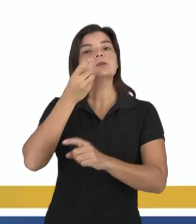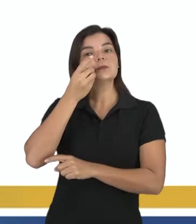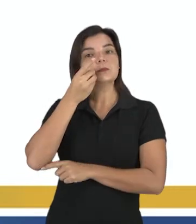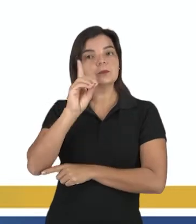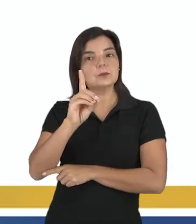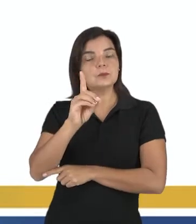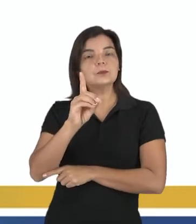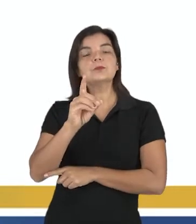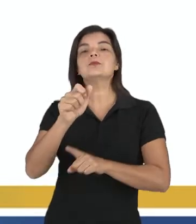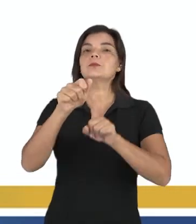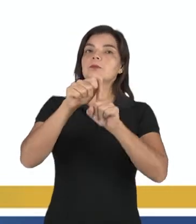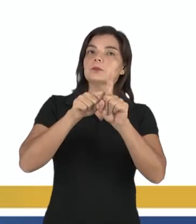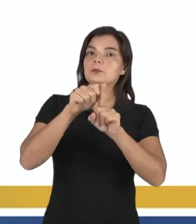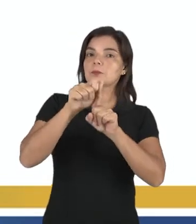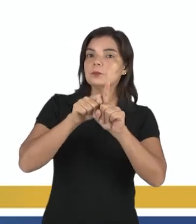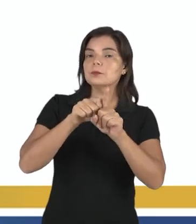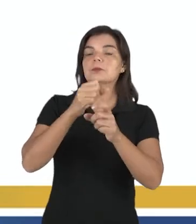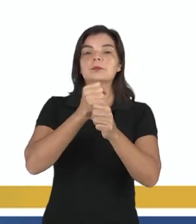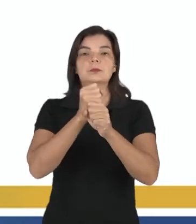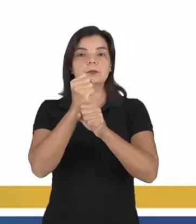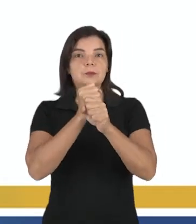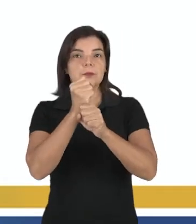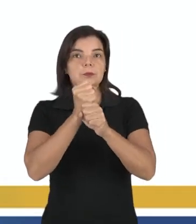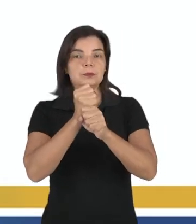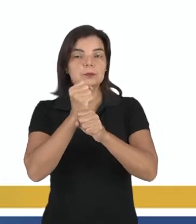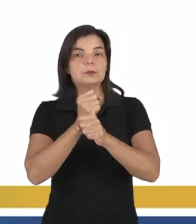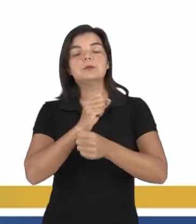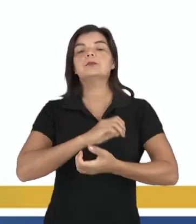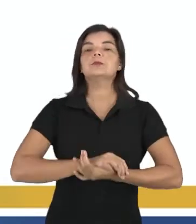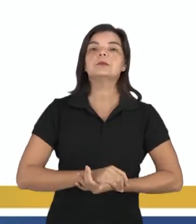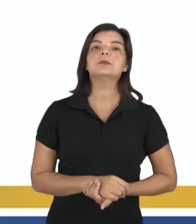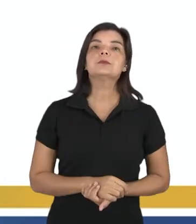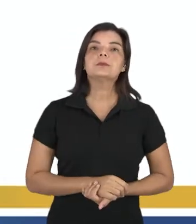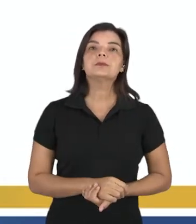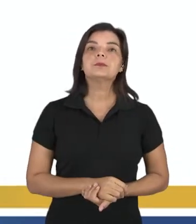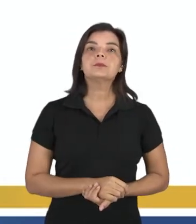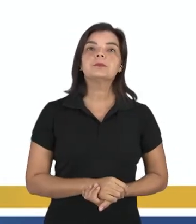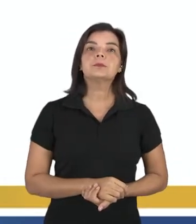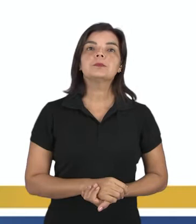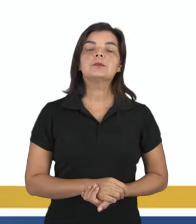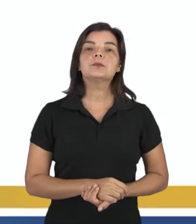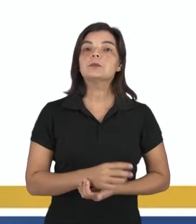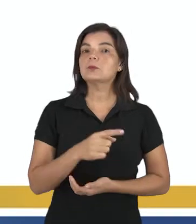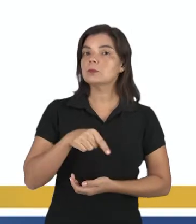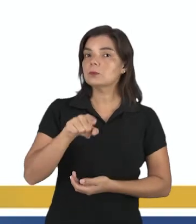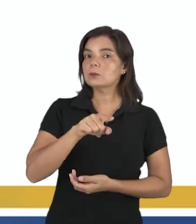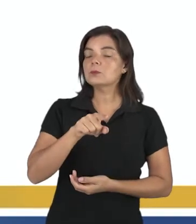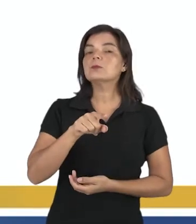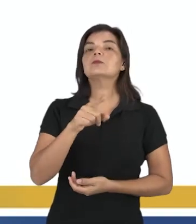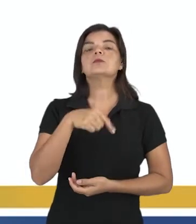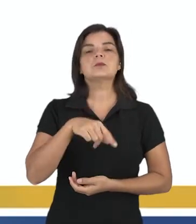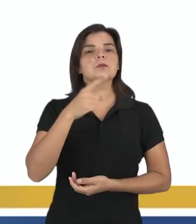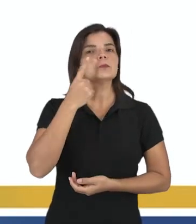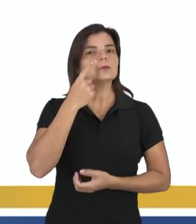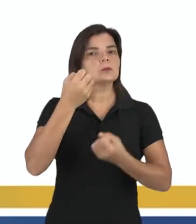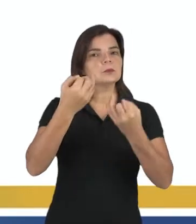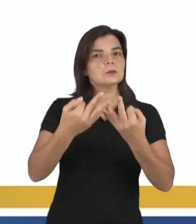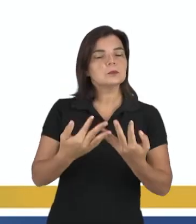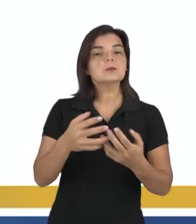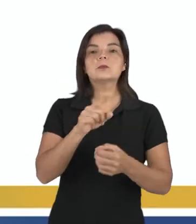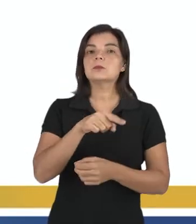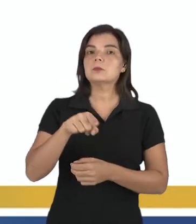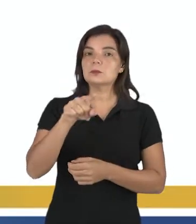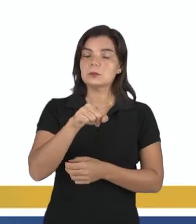ter outras unidades de medida, que é o dia, o mês e o ano. E aí, mais uma vez, vale ressaltar